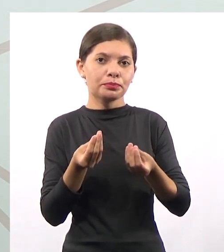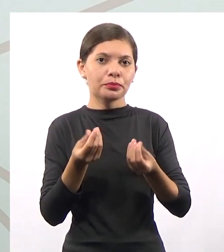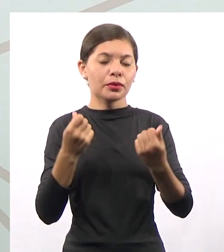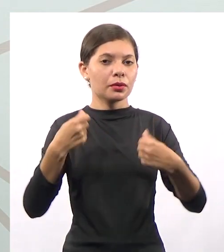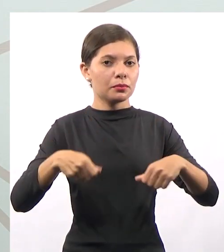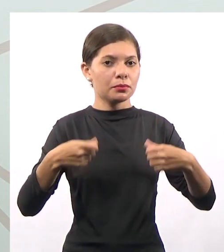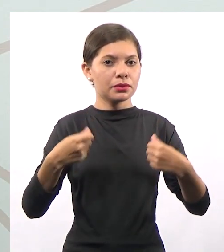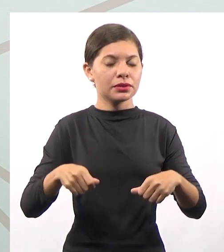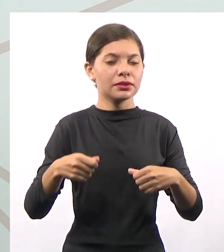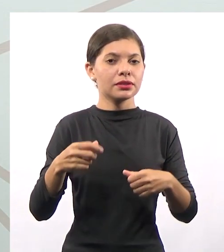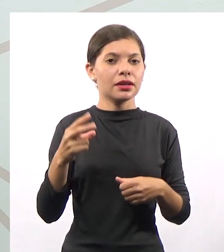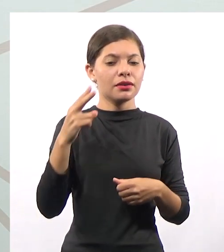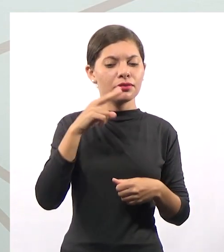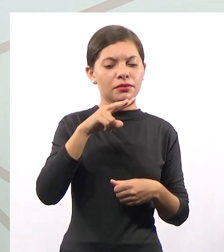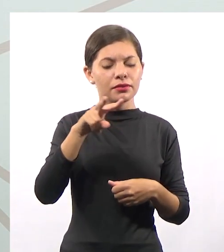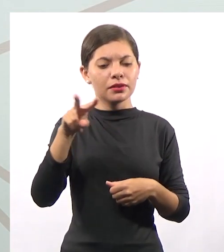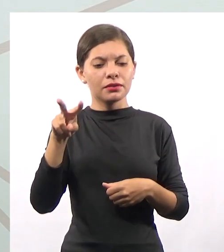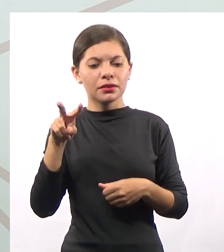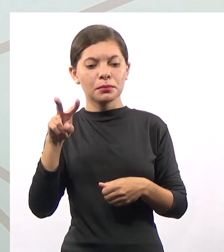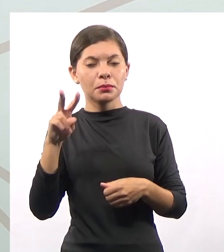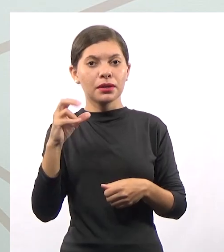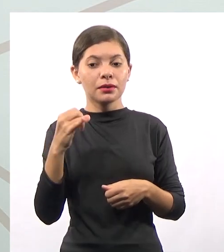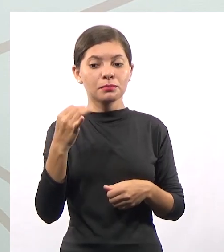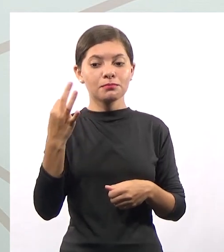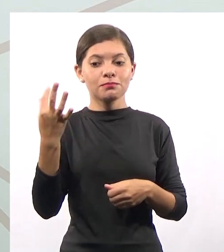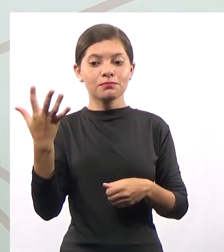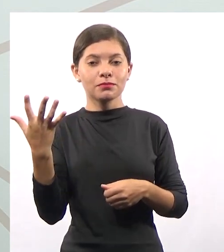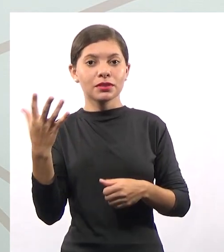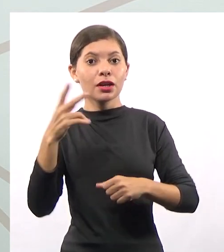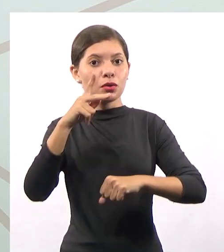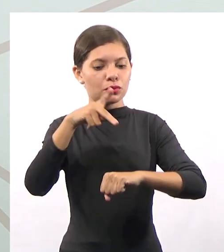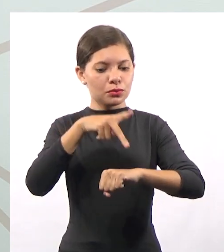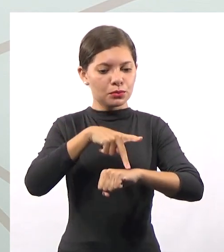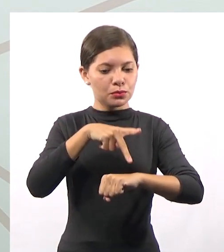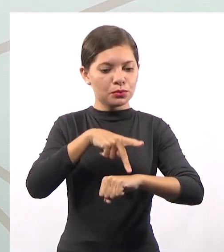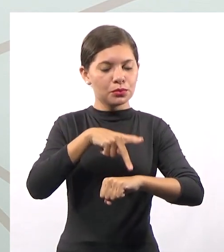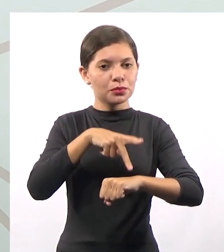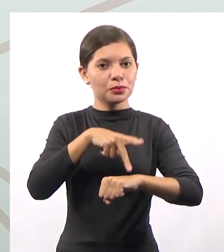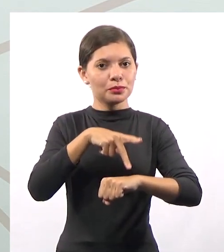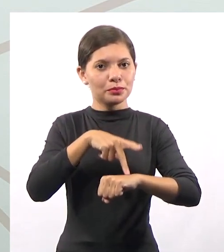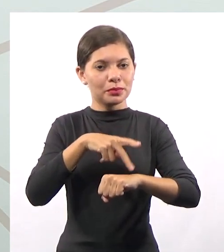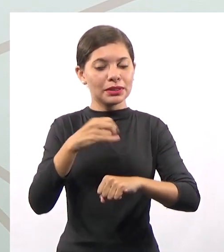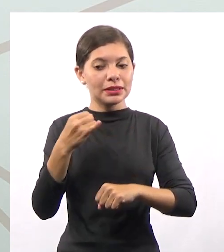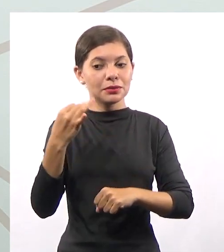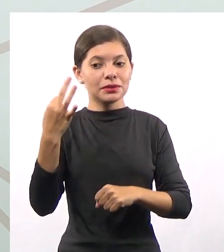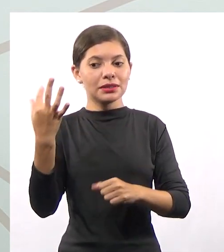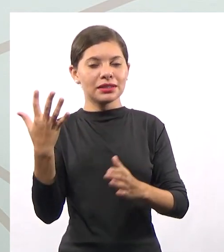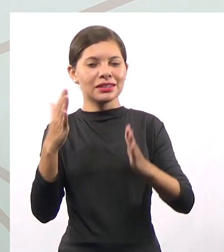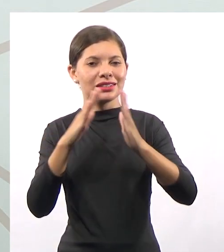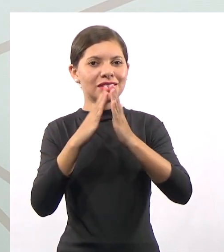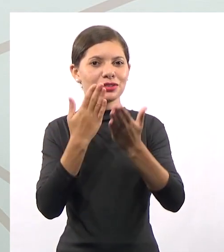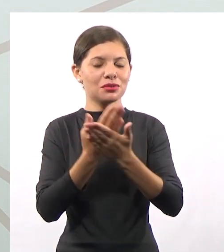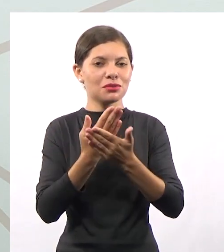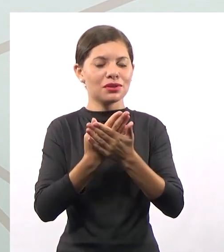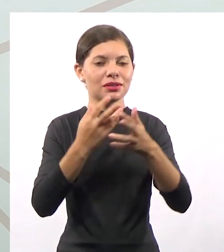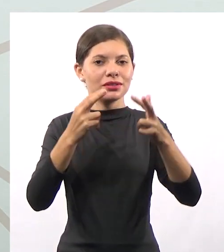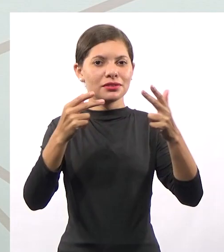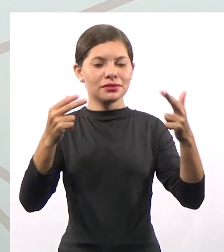até ser insuficientes, considerando a proporção territorial e a quantidade de escolas